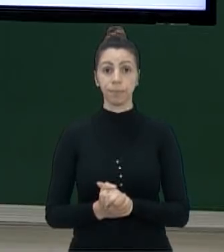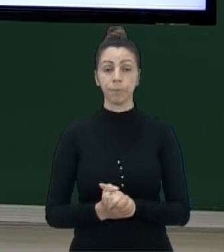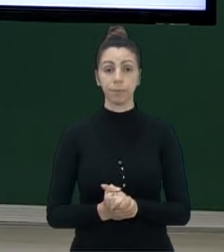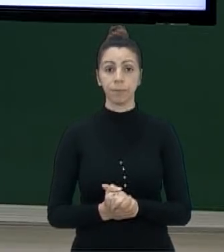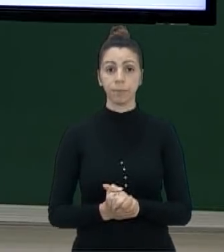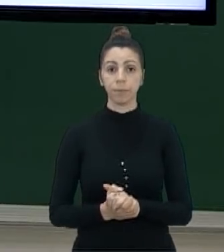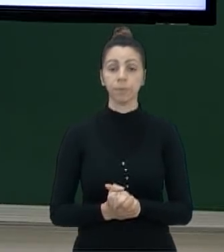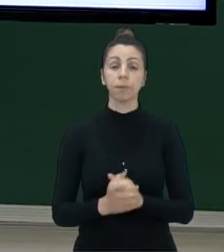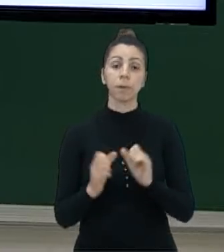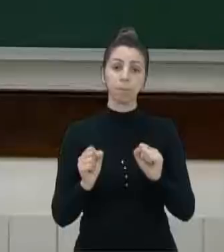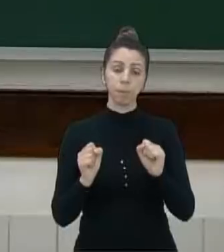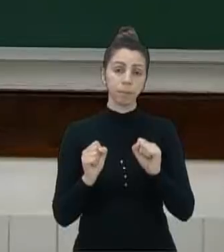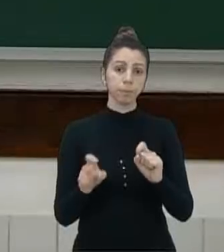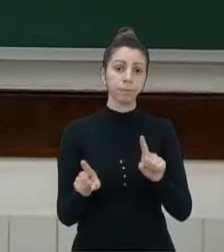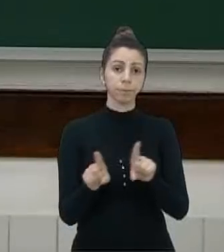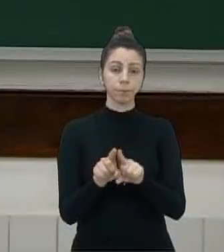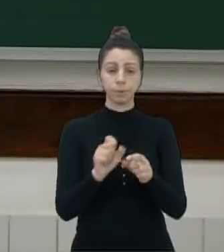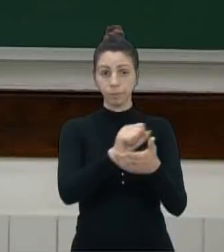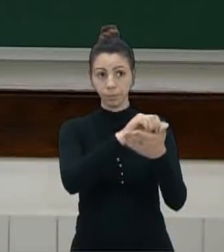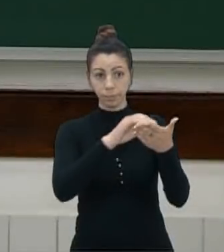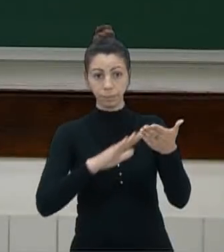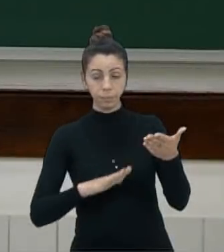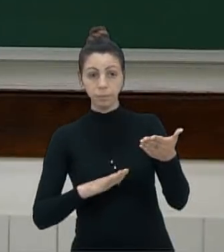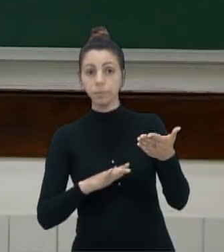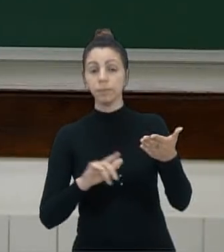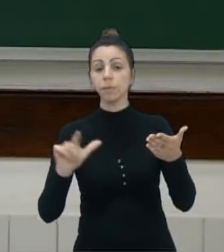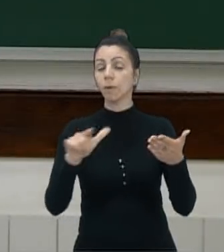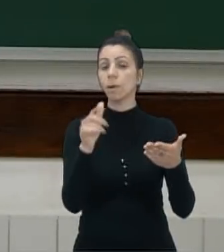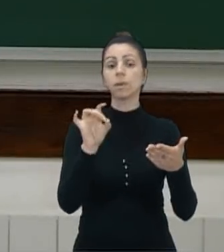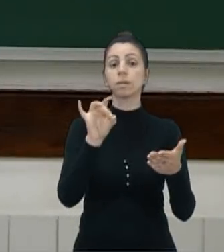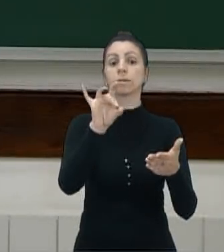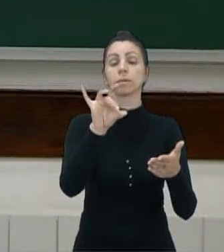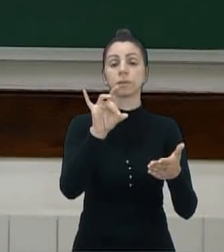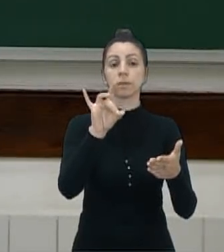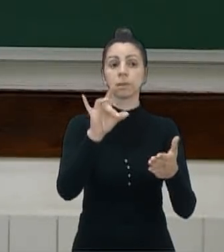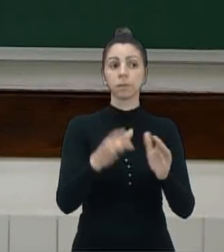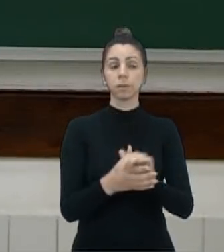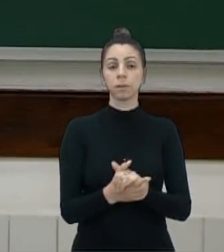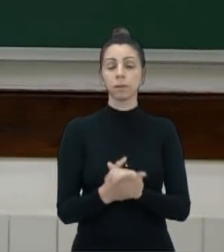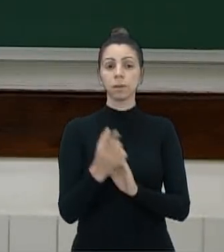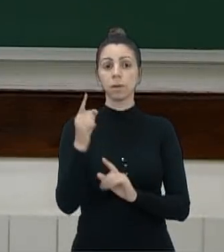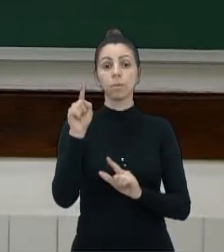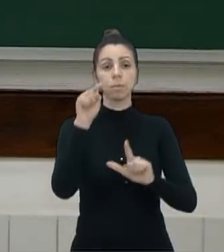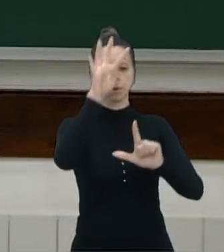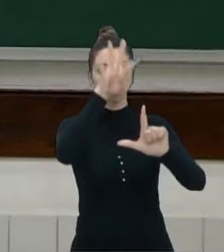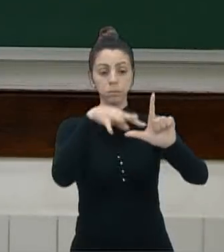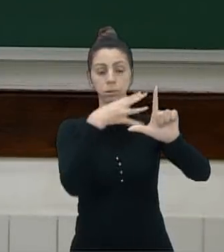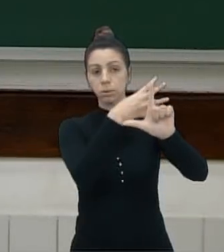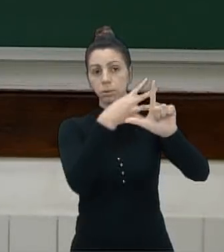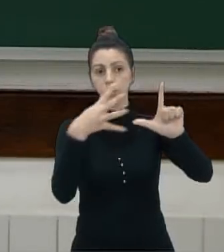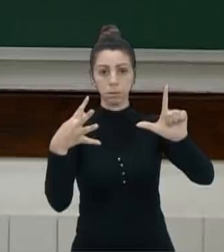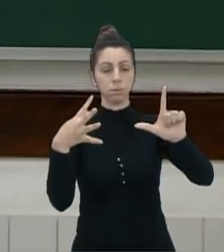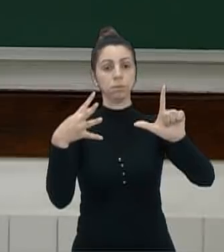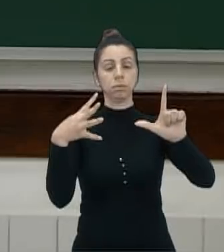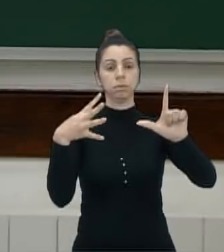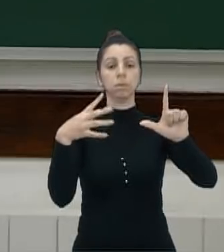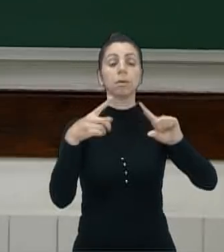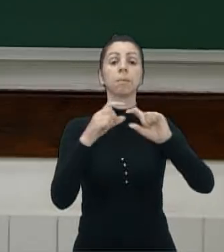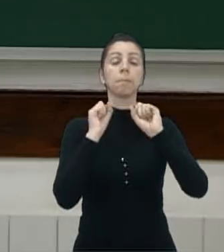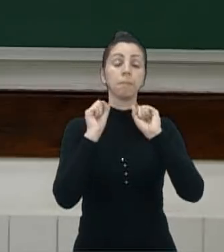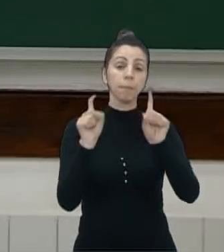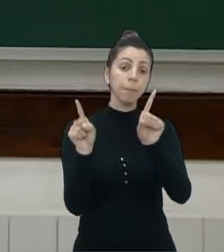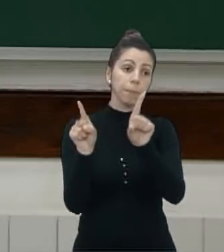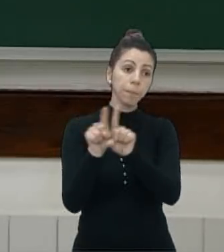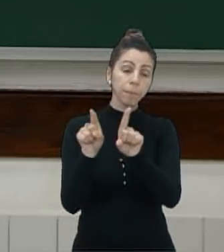Veja que ele pode cair para vocês aí nos exercícios, não apenas com a malha quadriculada e com os eixos, mas ele